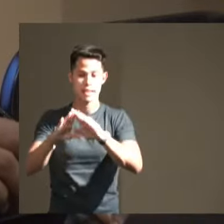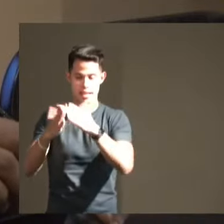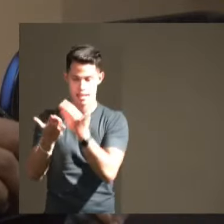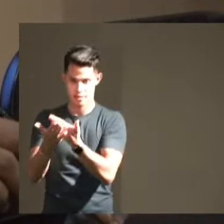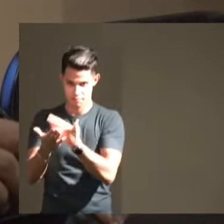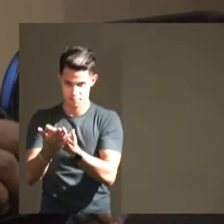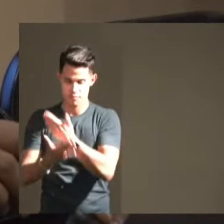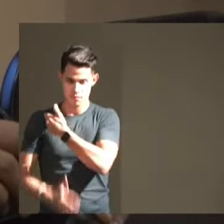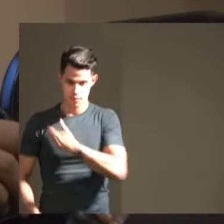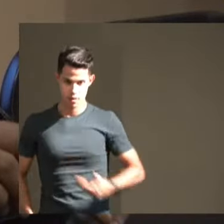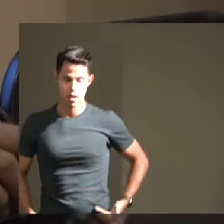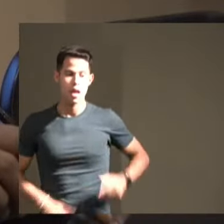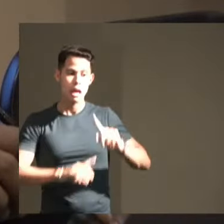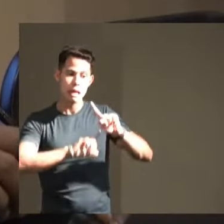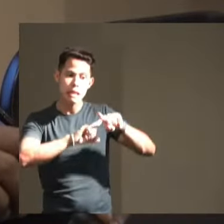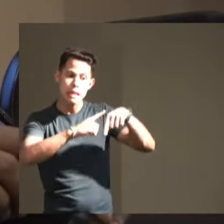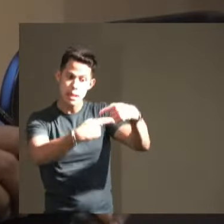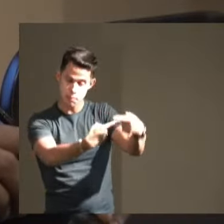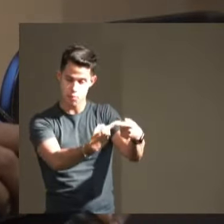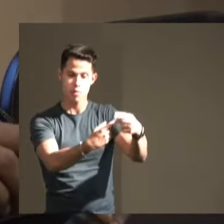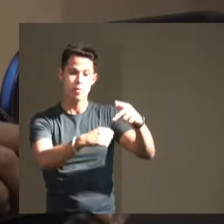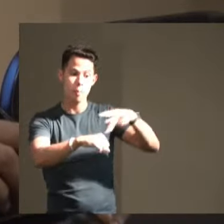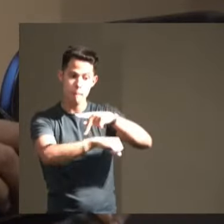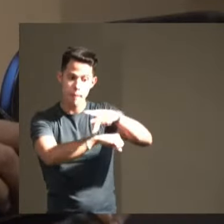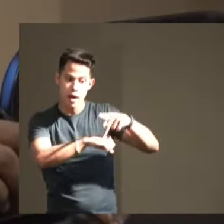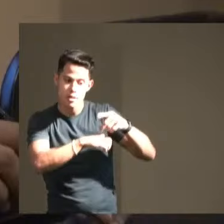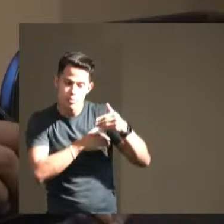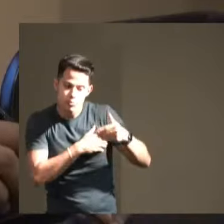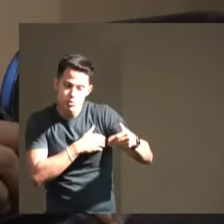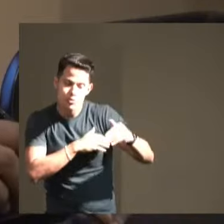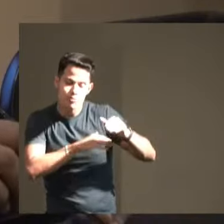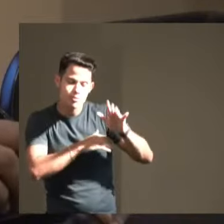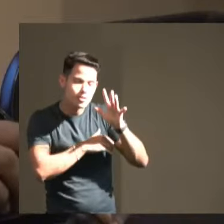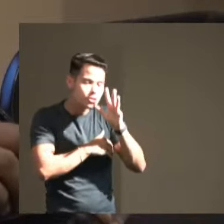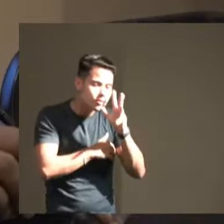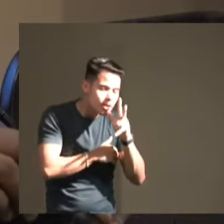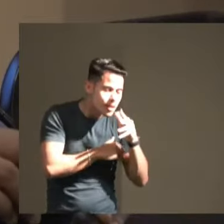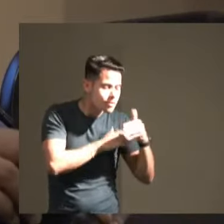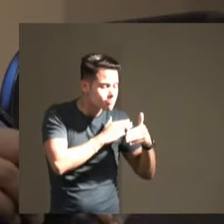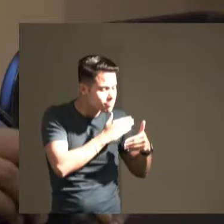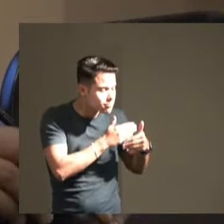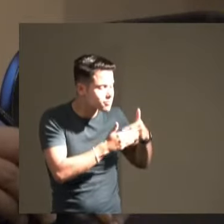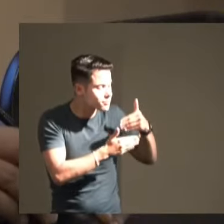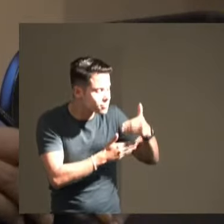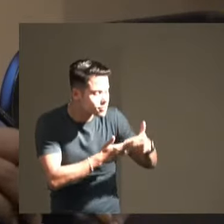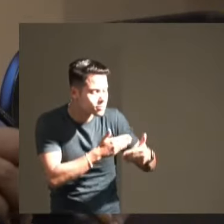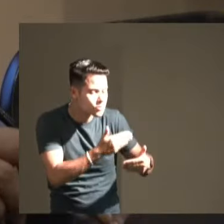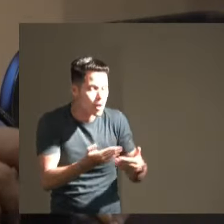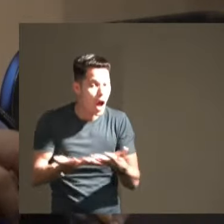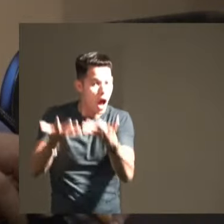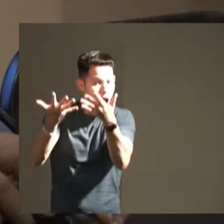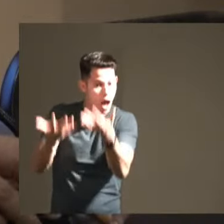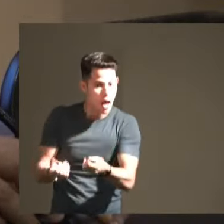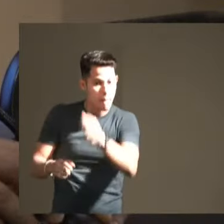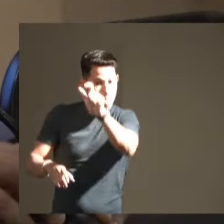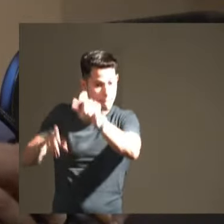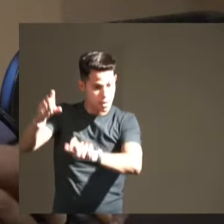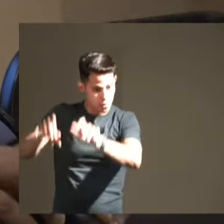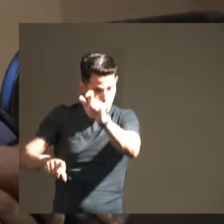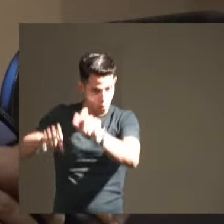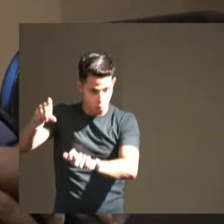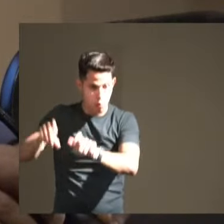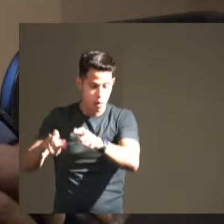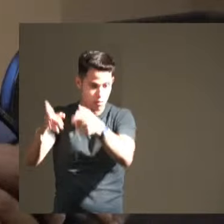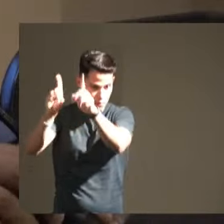de forma muito devagar, reconhecendo essas pessoas e garantindo algum acesso para